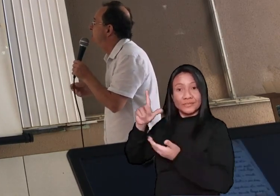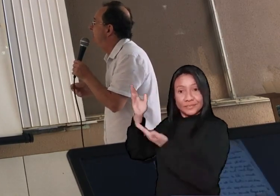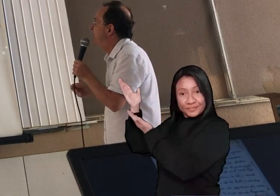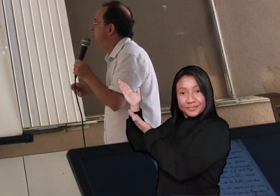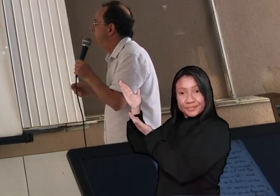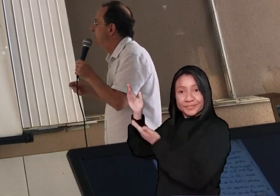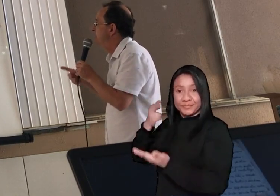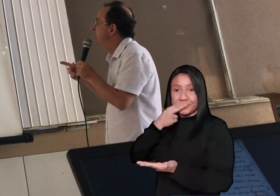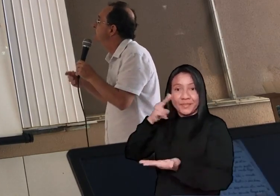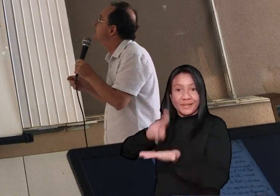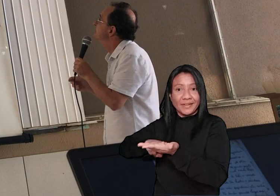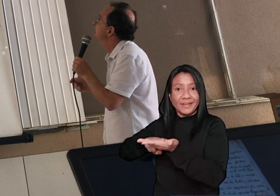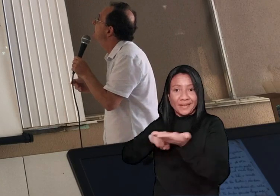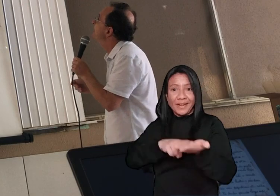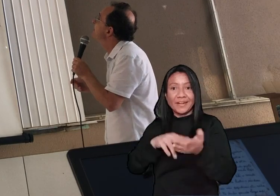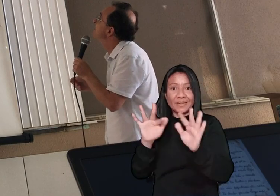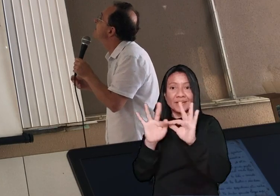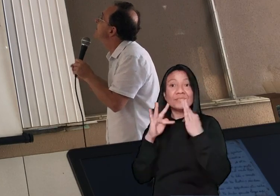Ruano,